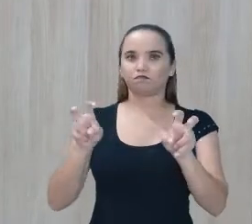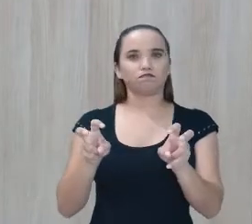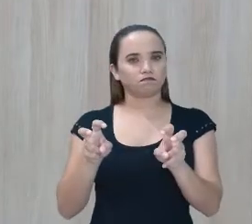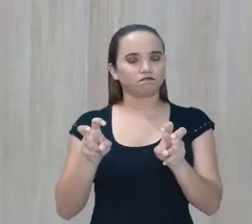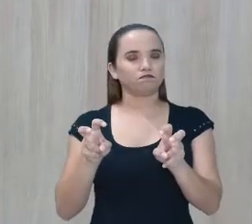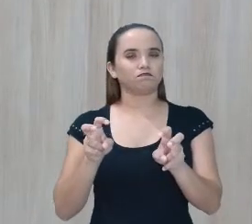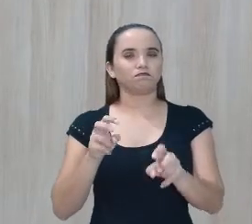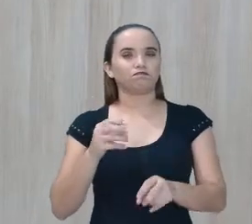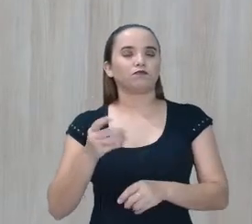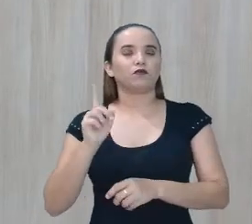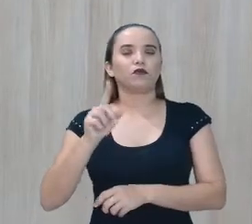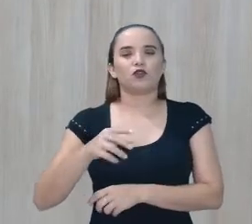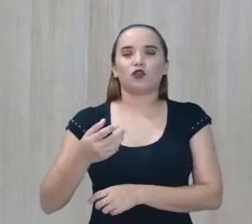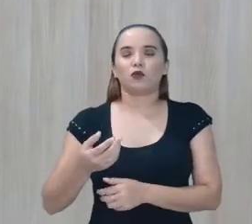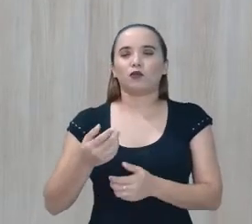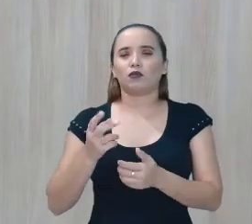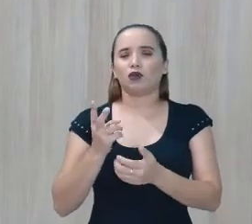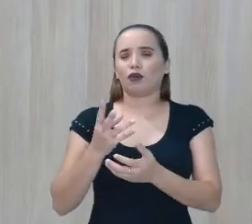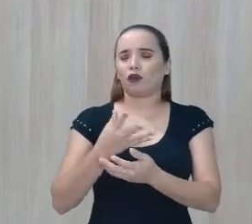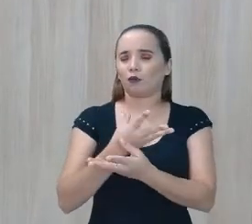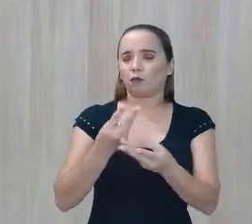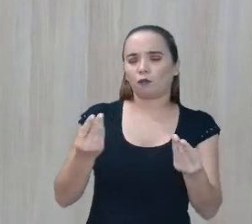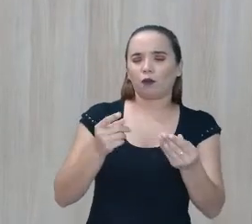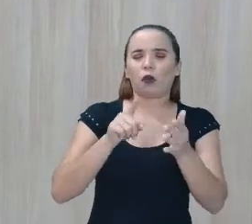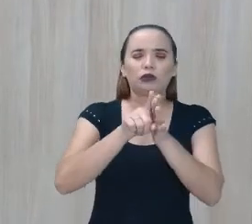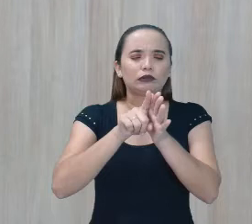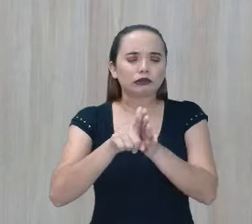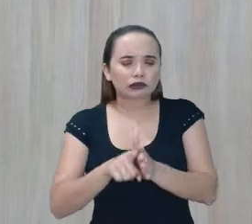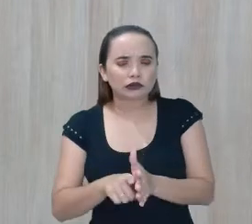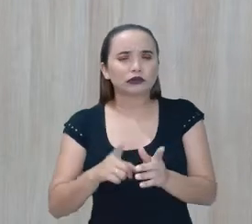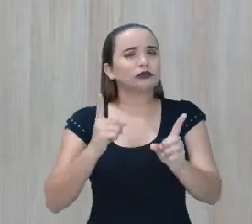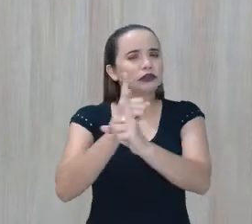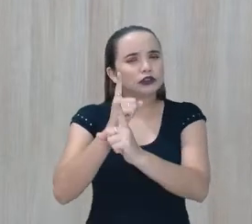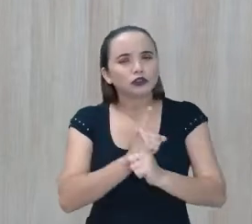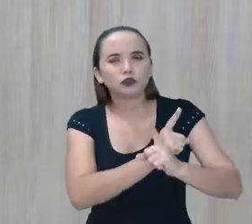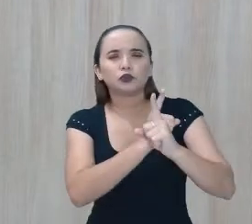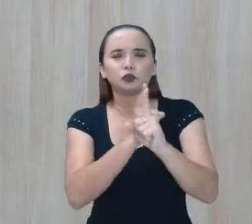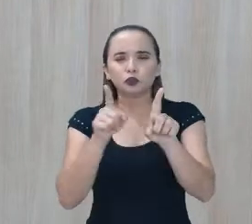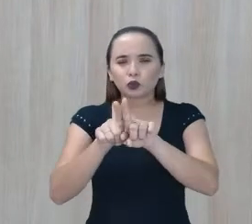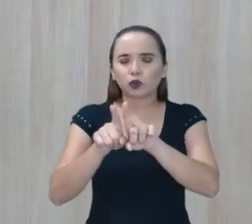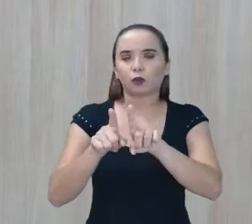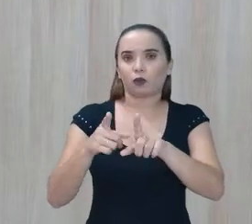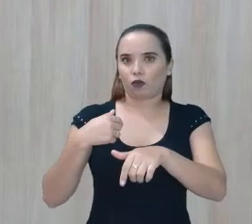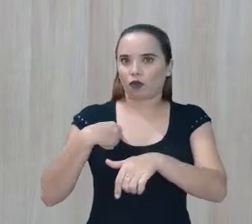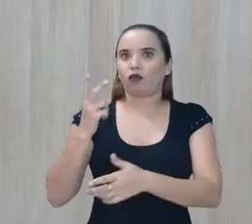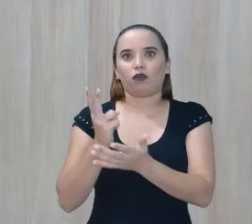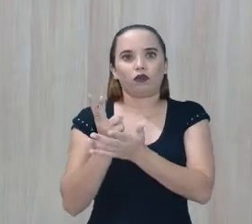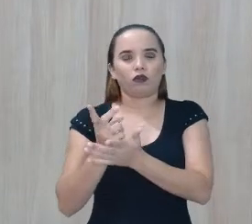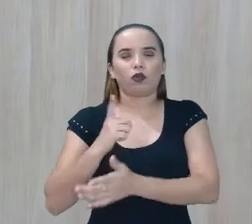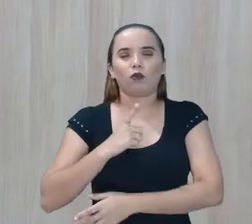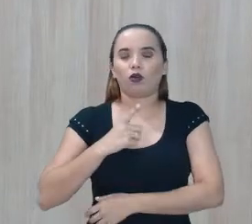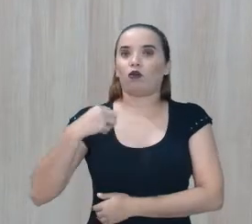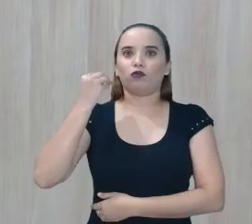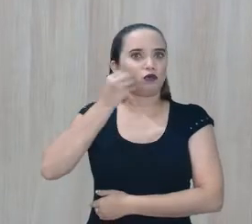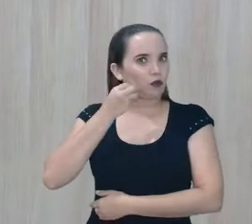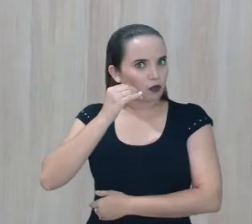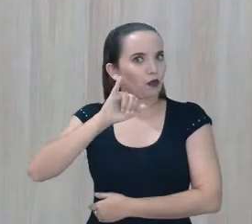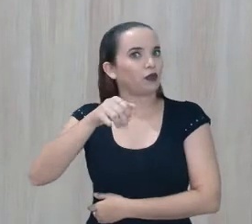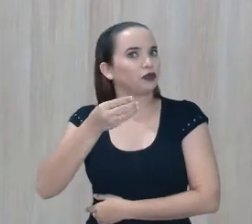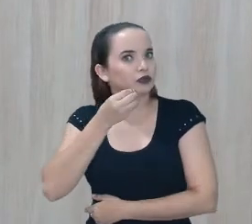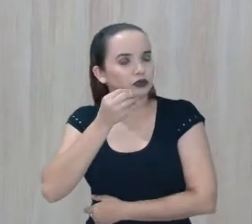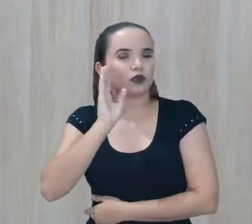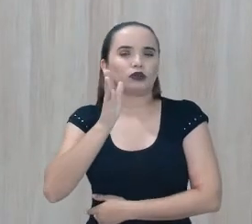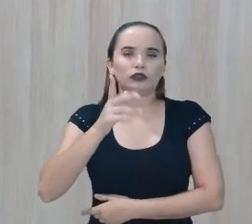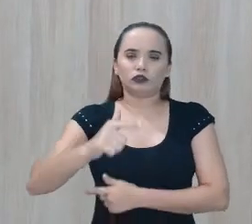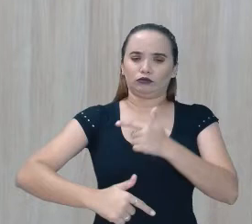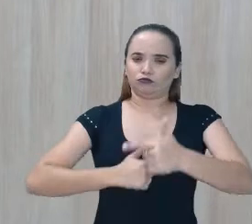é muito visto, né, Thaís, nas escolas. Sempre eu tive a oportunidade de trabalhar, eu tive a oportunidade